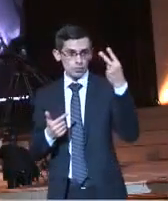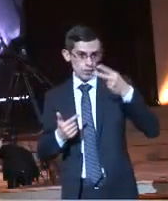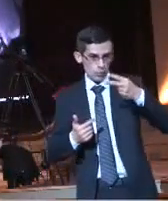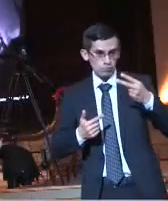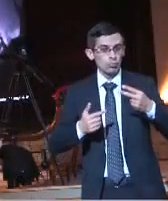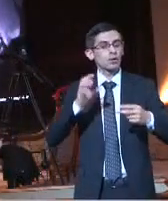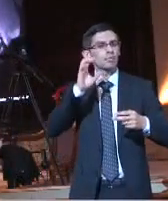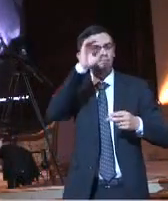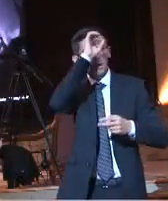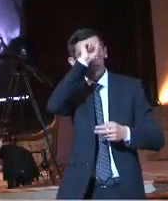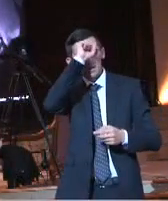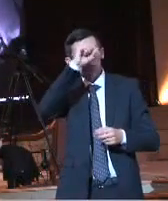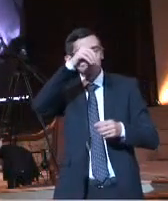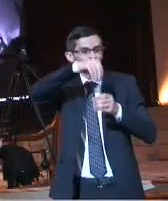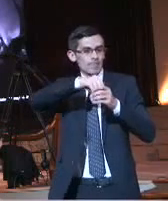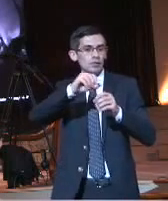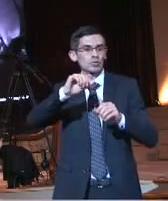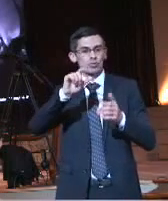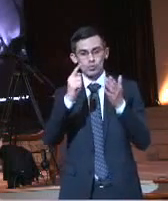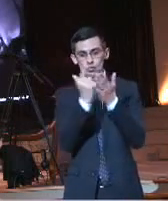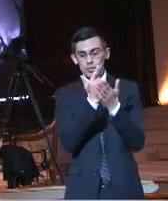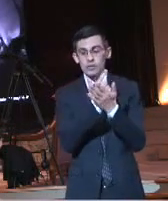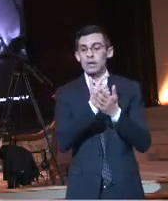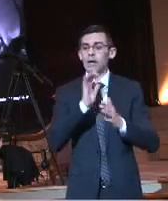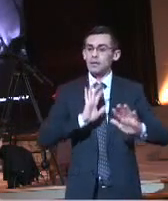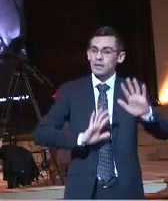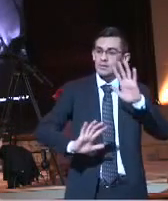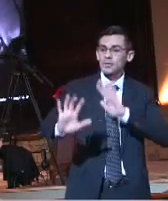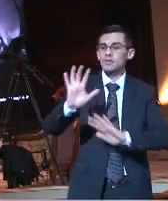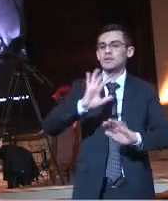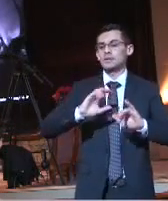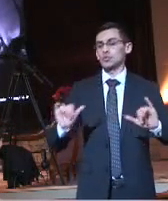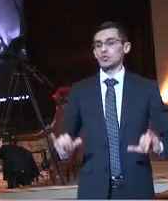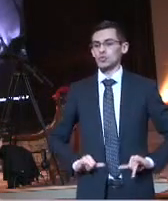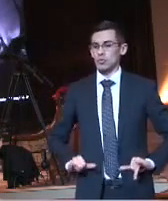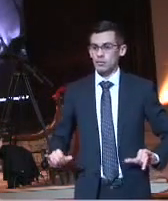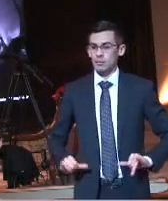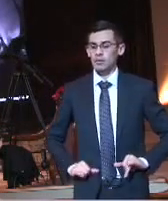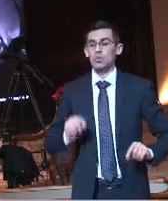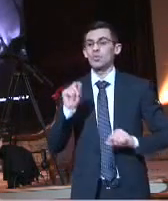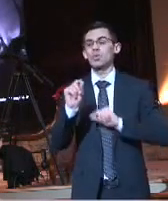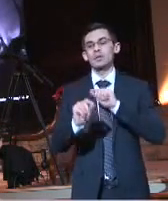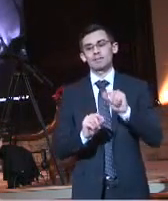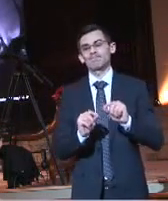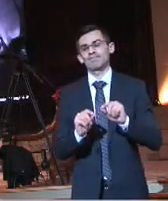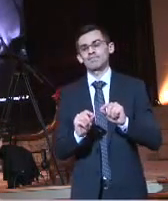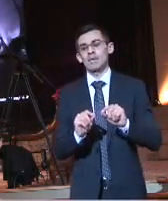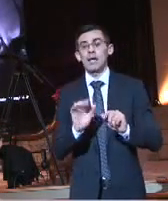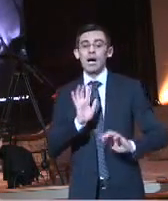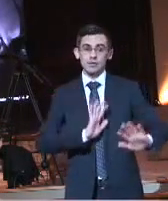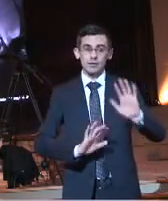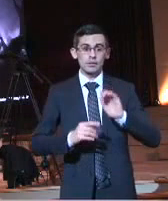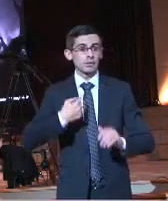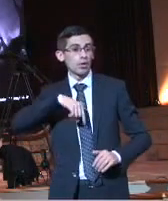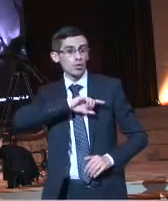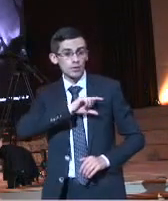aprendi é que alguns sofrimentos têm sua origem na consequência dos nossos atos